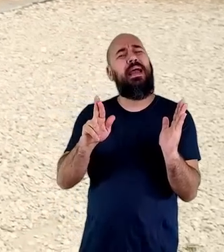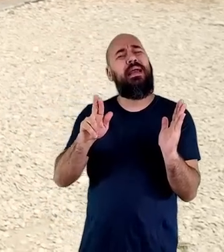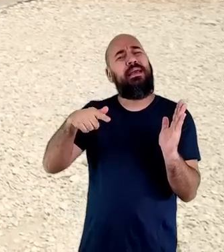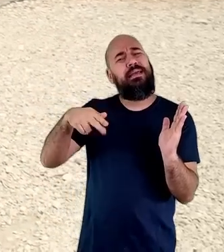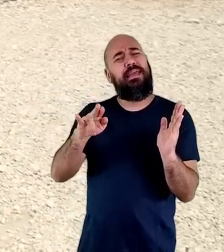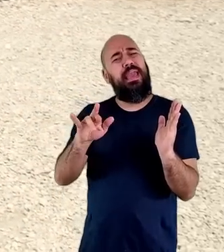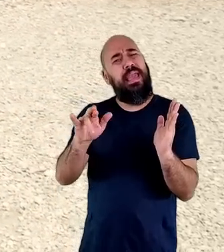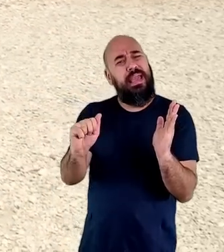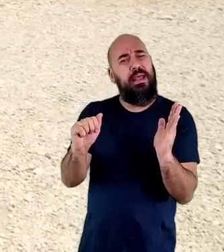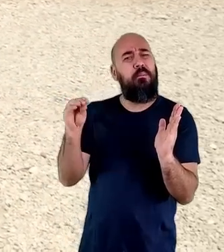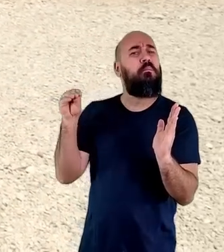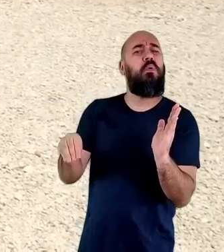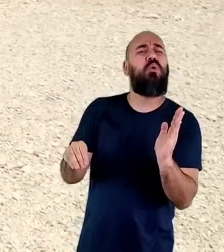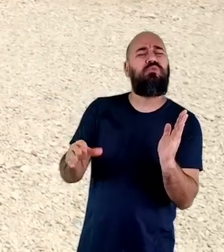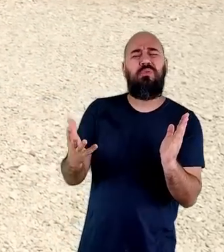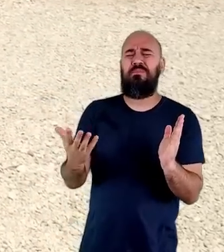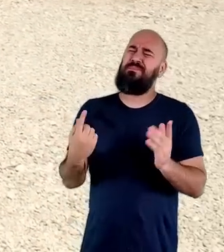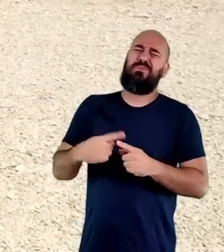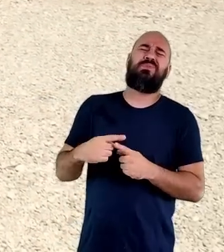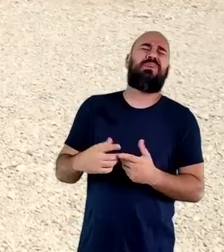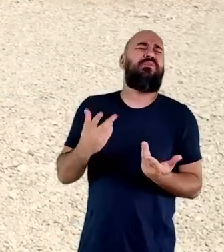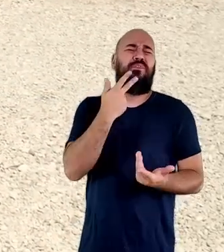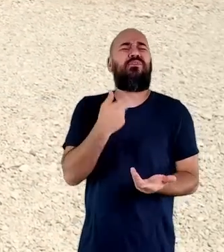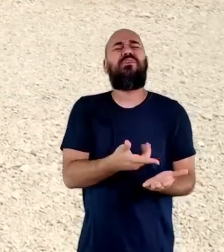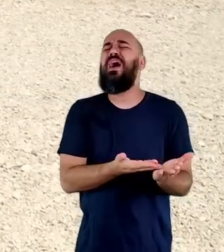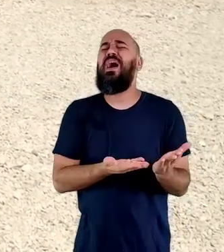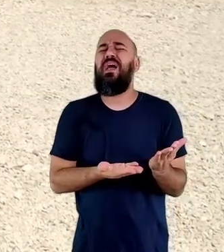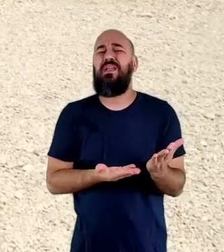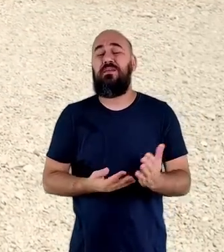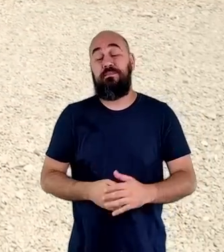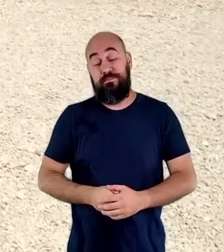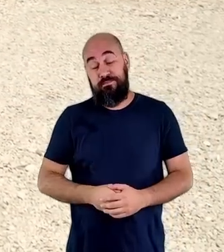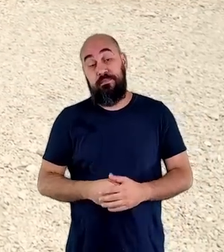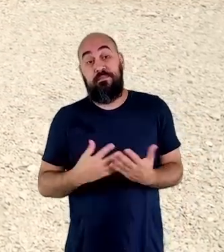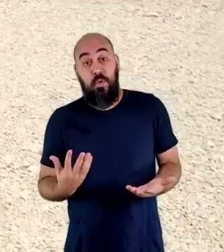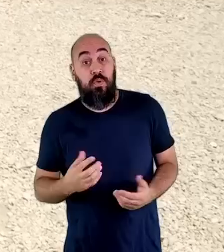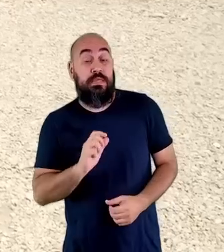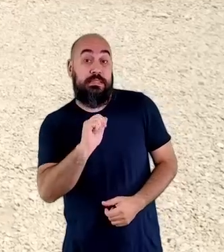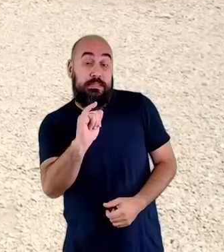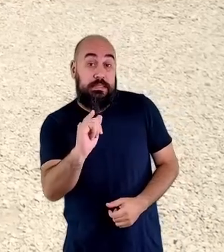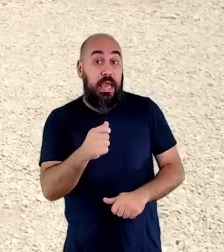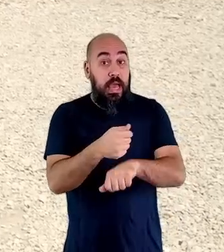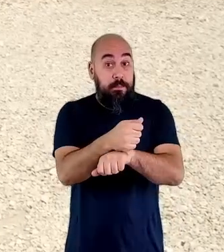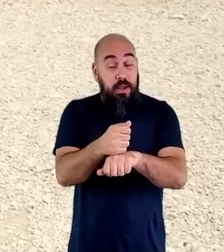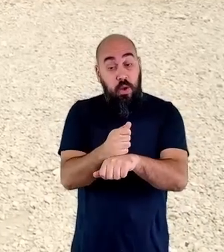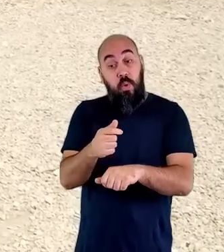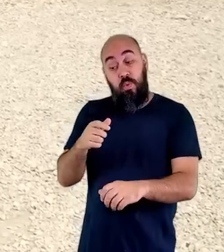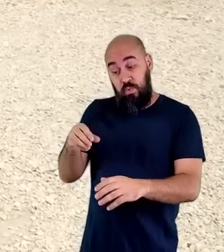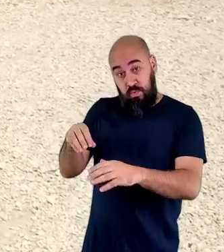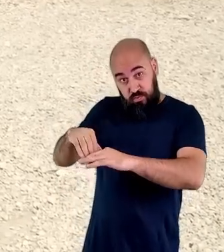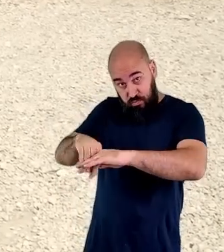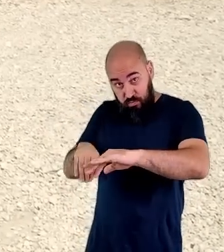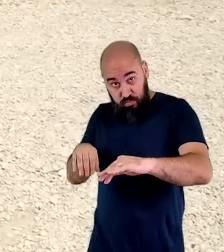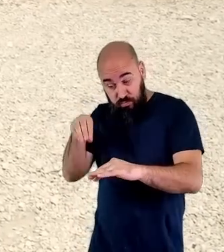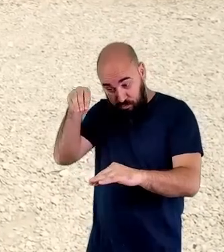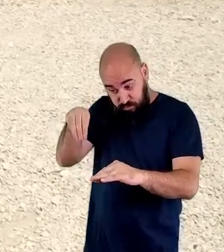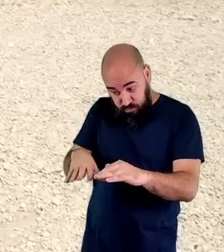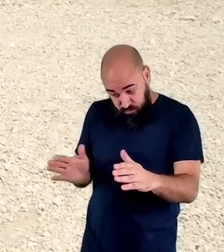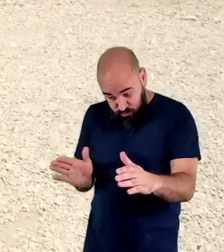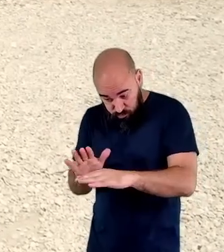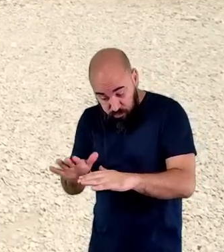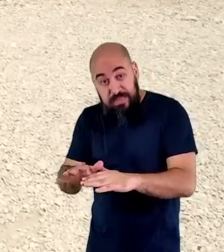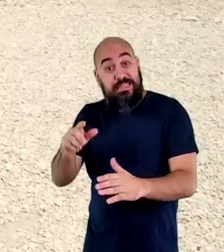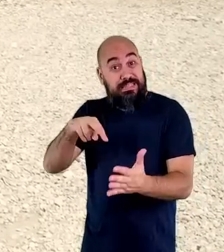uma tamargueira aqui, é porque ele comprou a terra. Então você vê que quando os hebreus voltam do Egito, eles não conquistam algo que pertencia